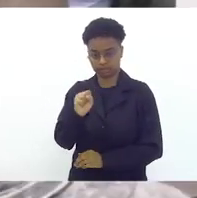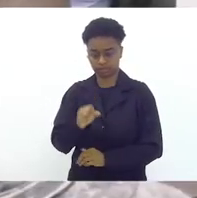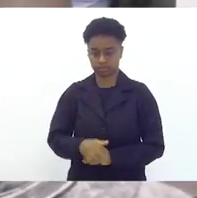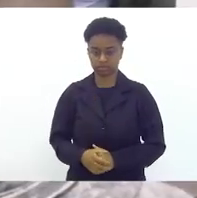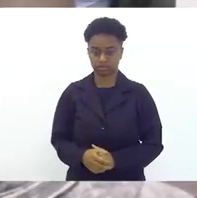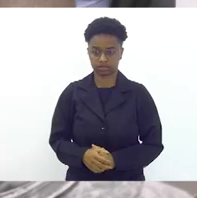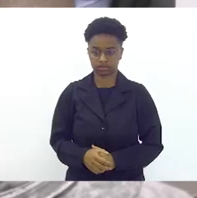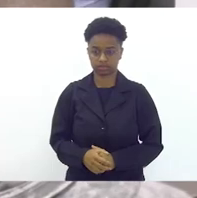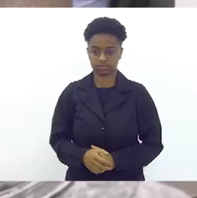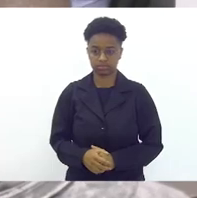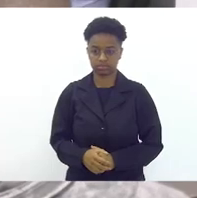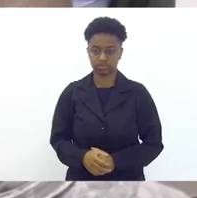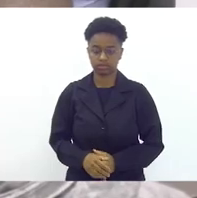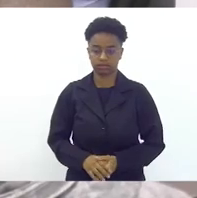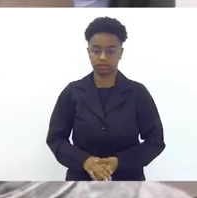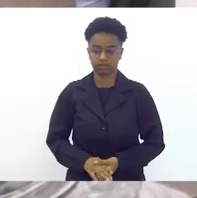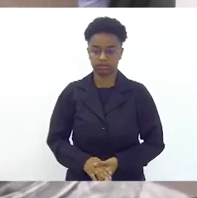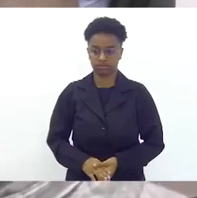Paulo.